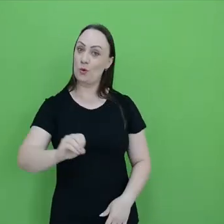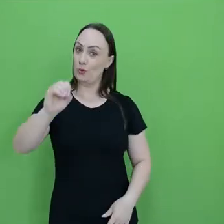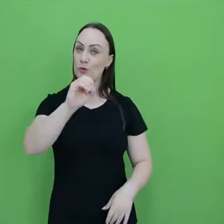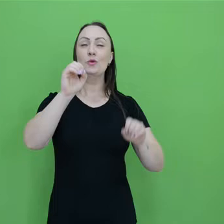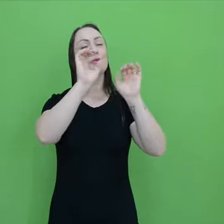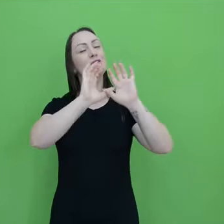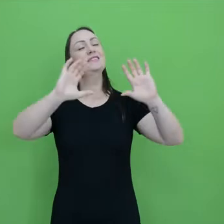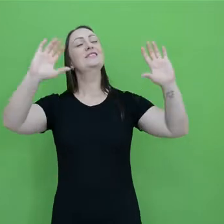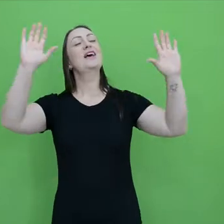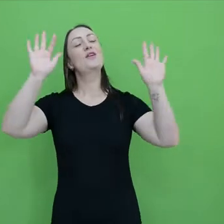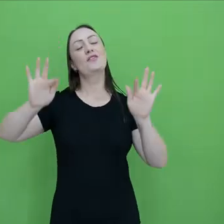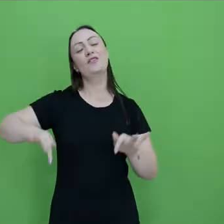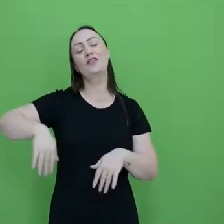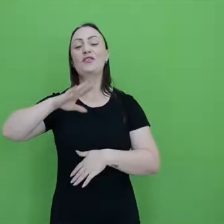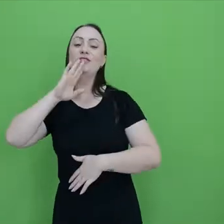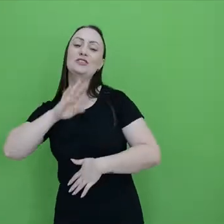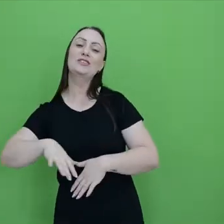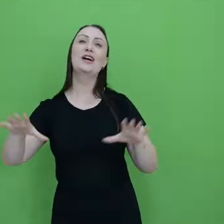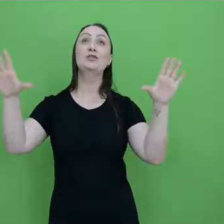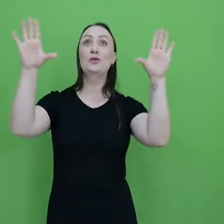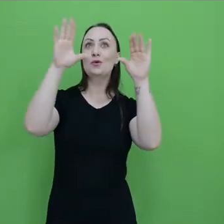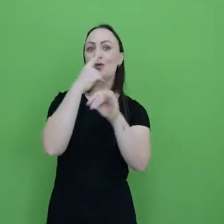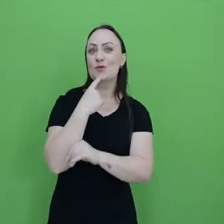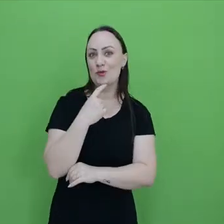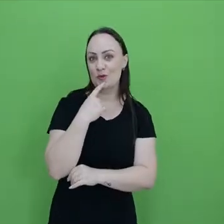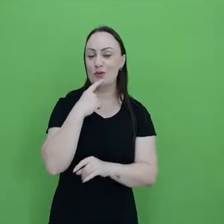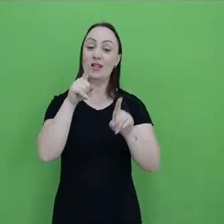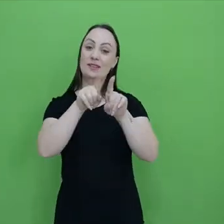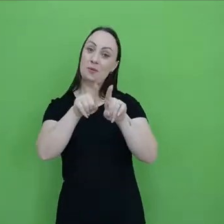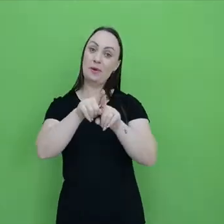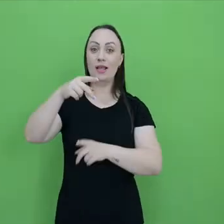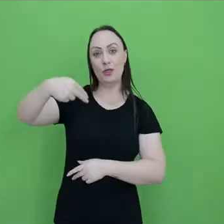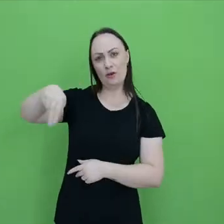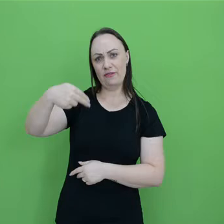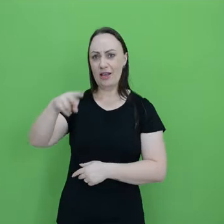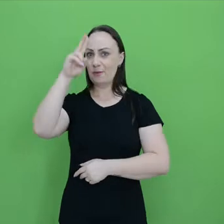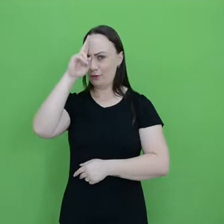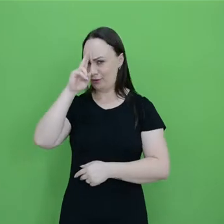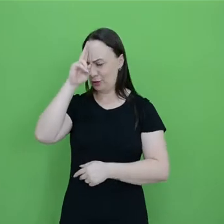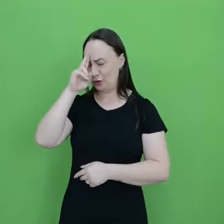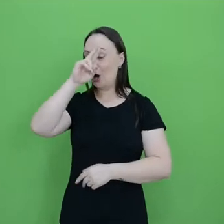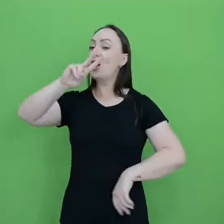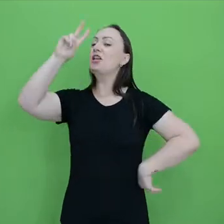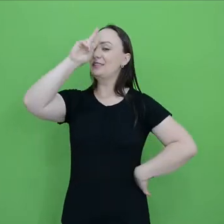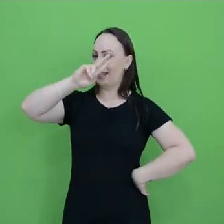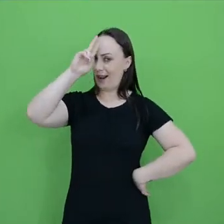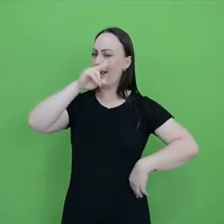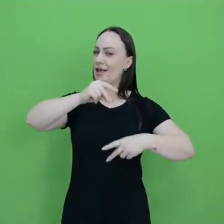do céu de fim de tarde rubro. Novembro, de muitas histórias me